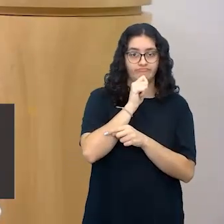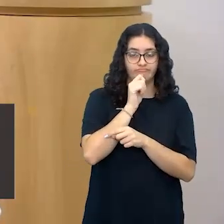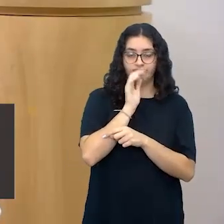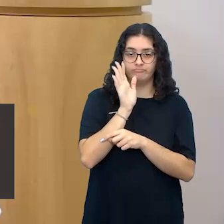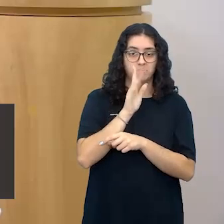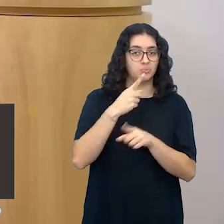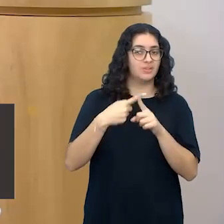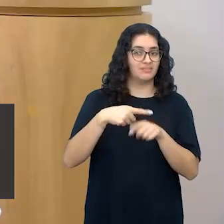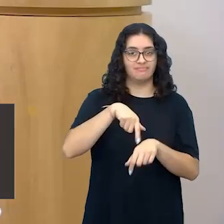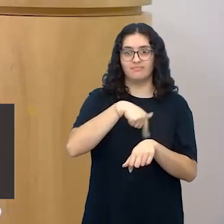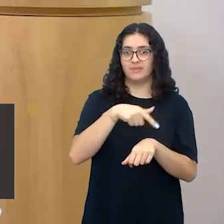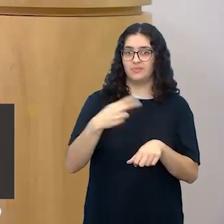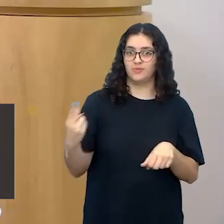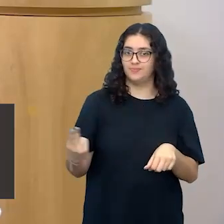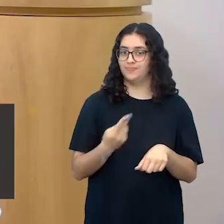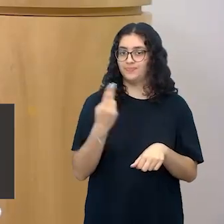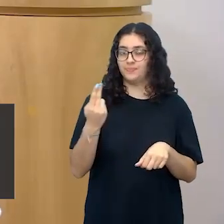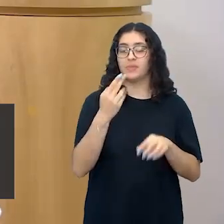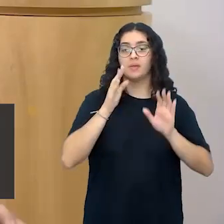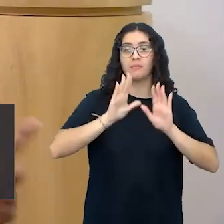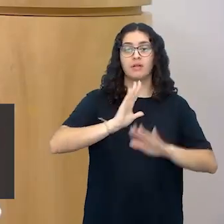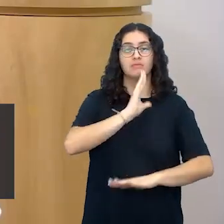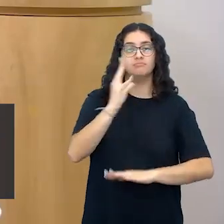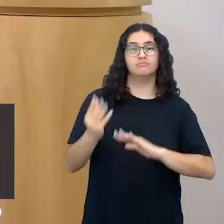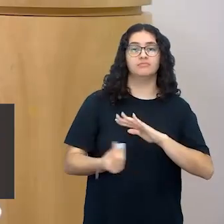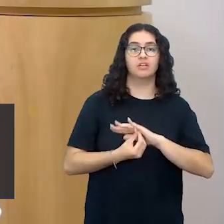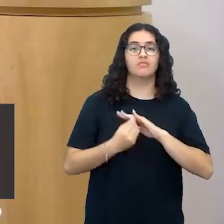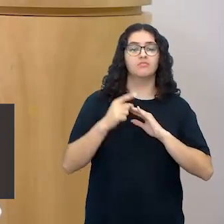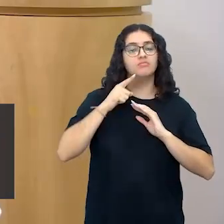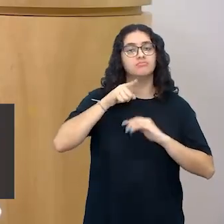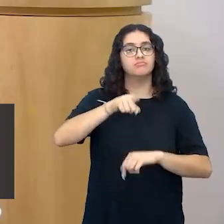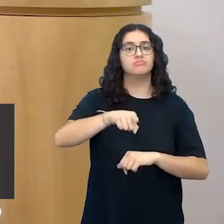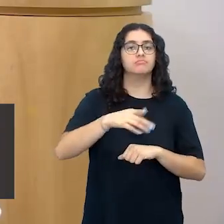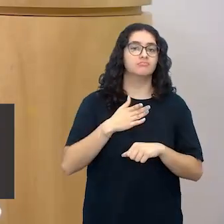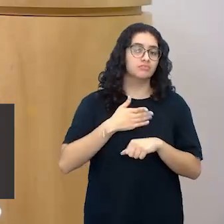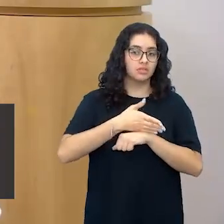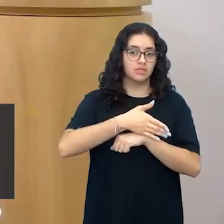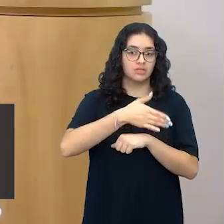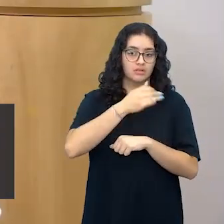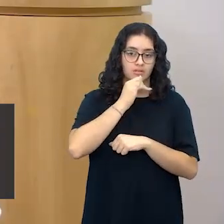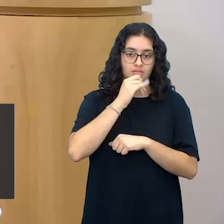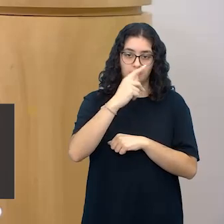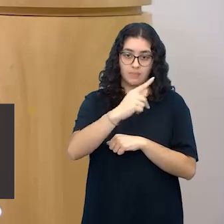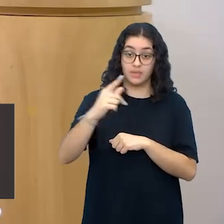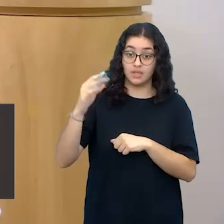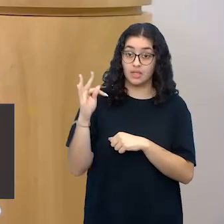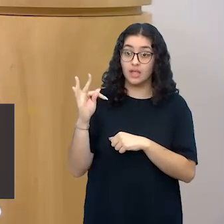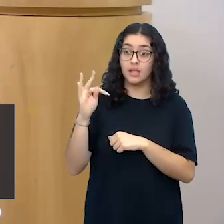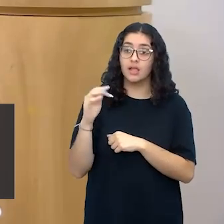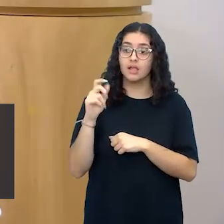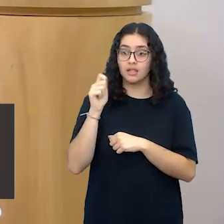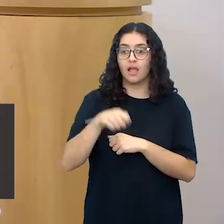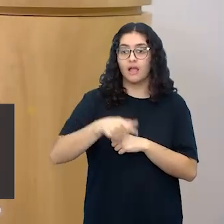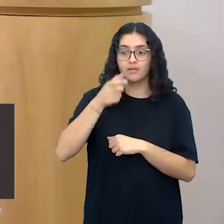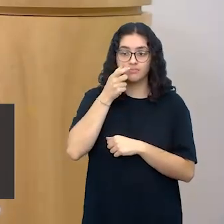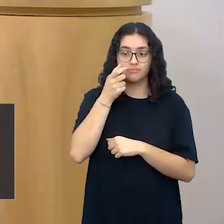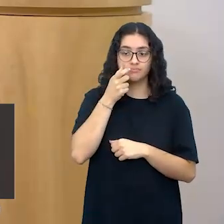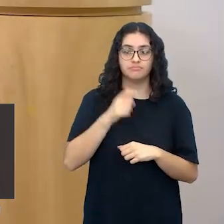questão de tempo, mas lá no repositório, quando vocês, né, quando a rede consultar o PPT, tem como